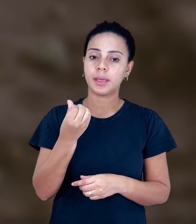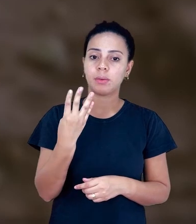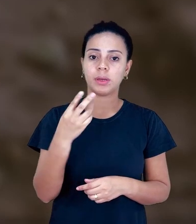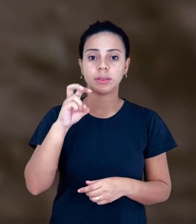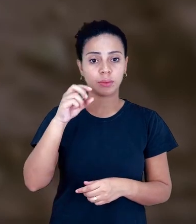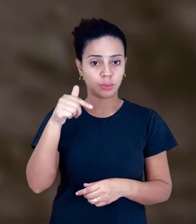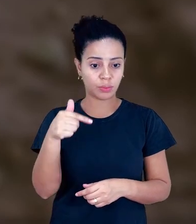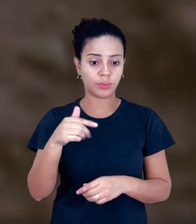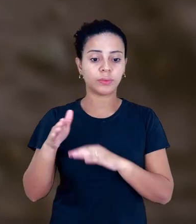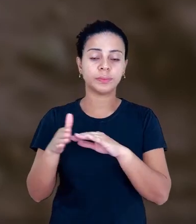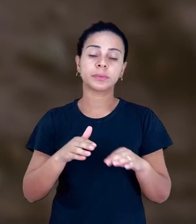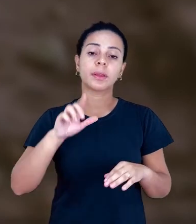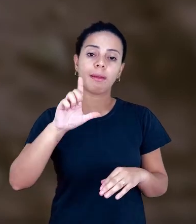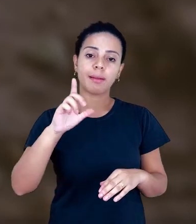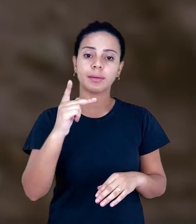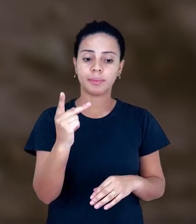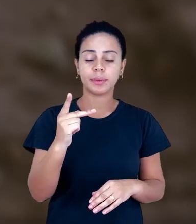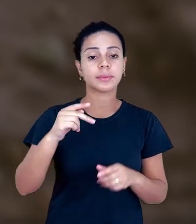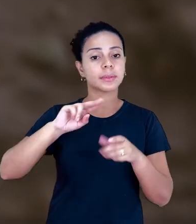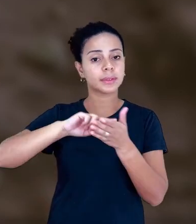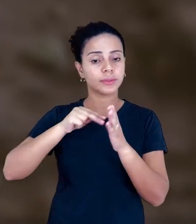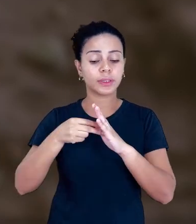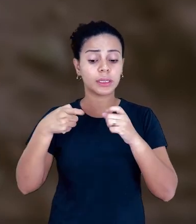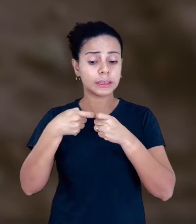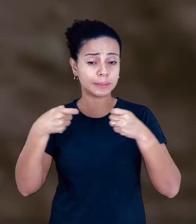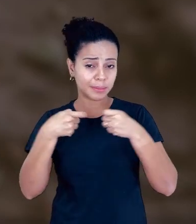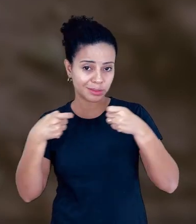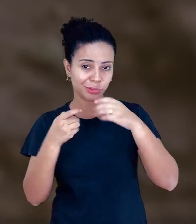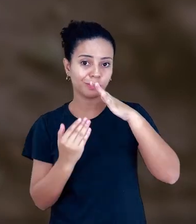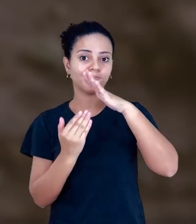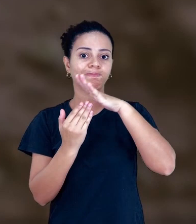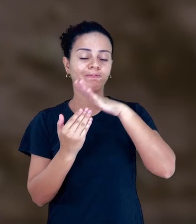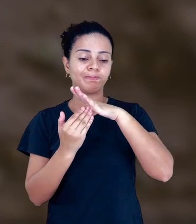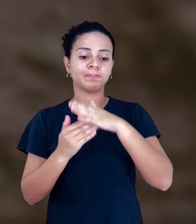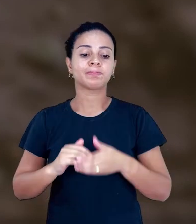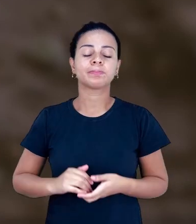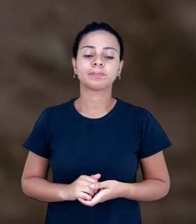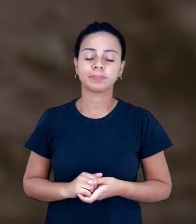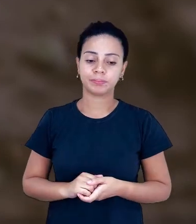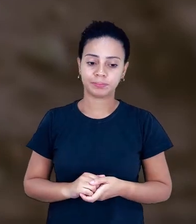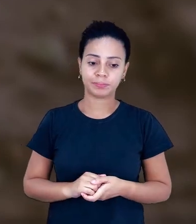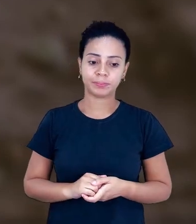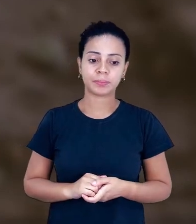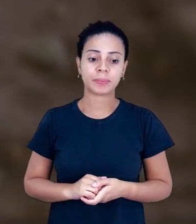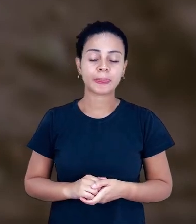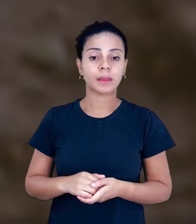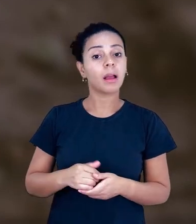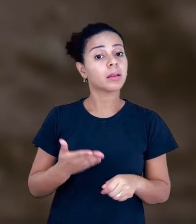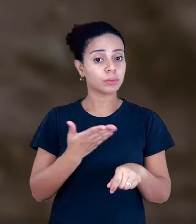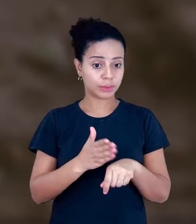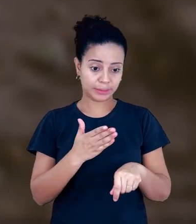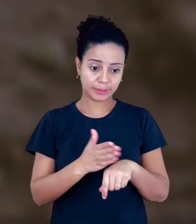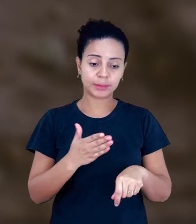6459. LP é o limite de plasticidade percentual. Considerando já realizado o